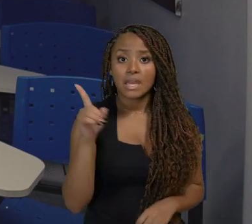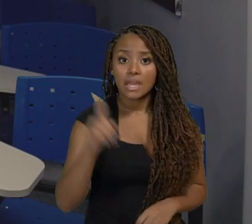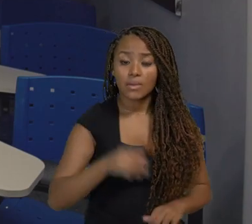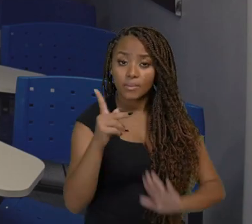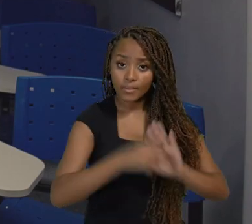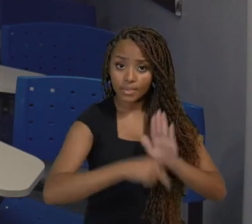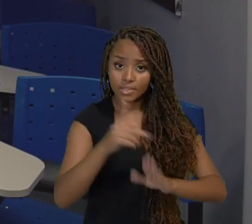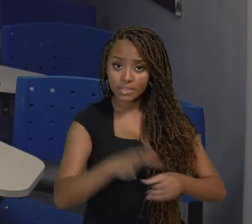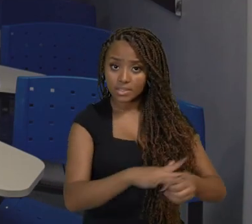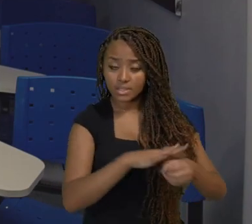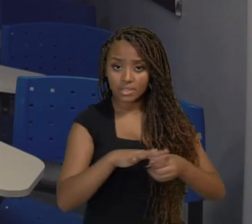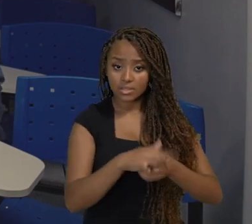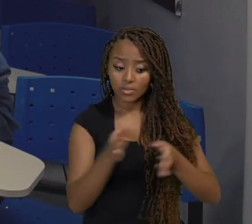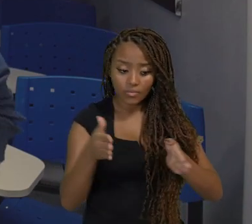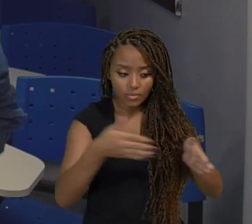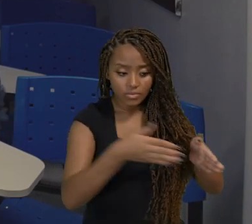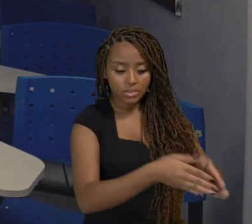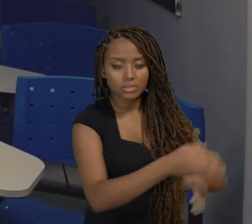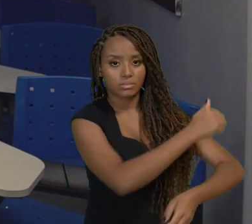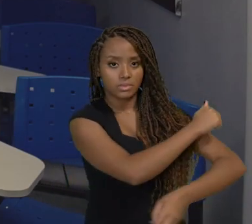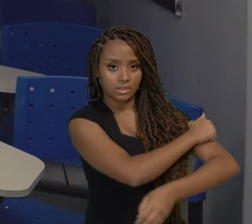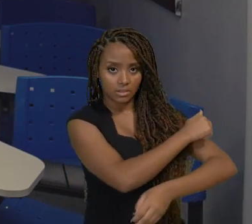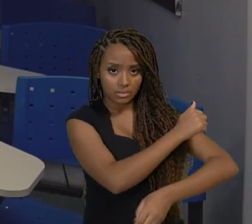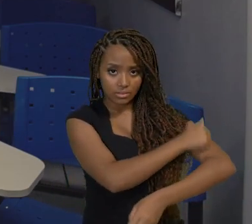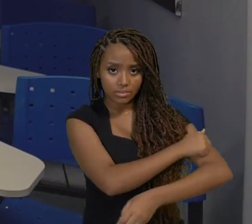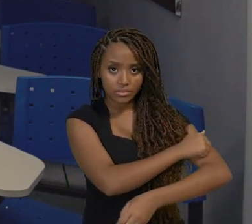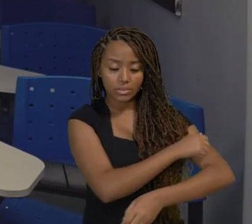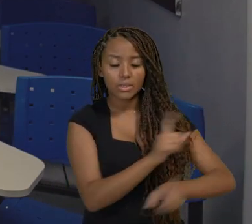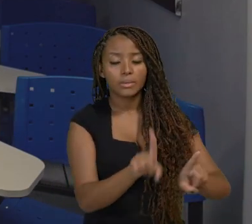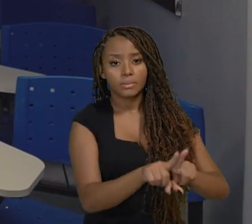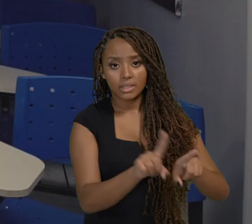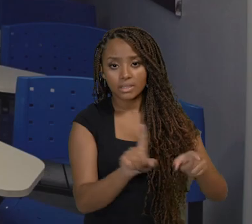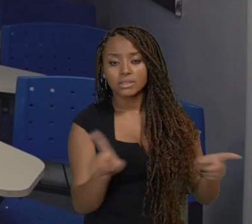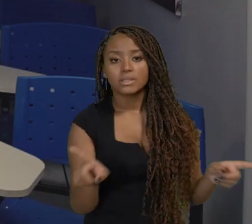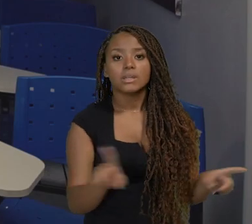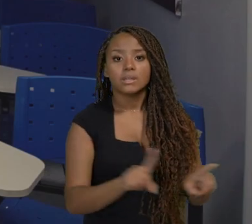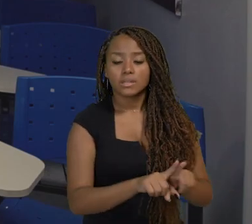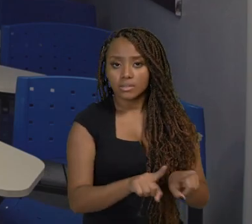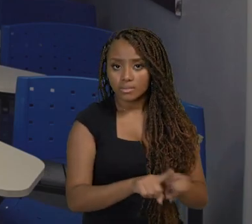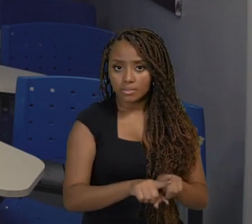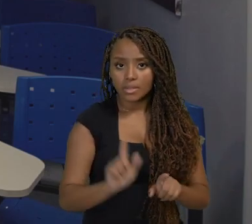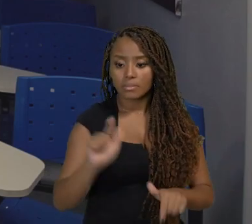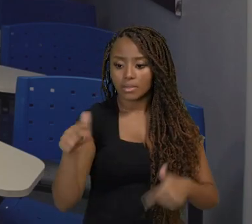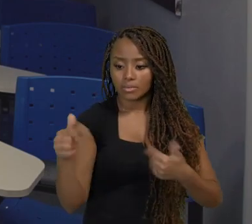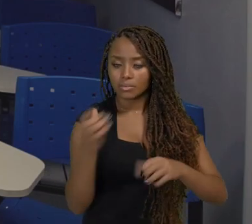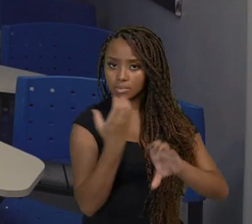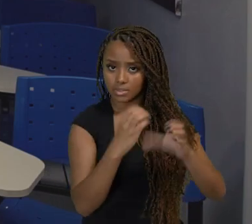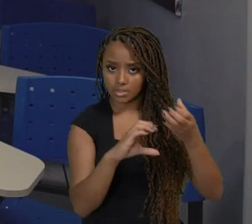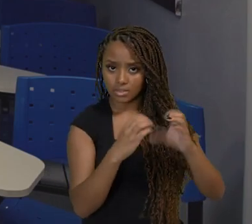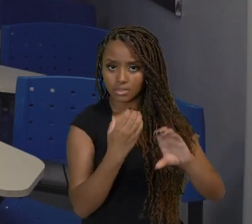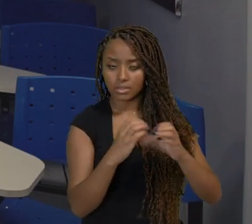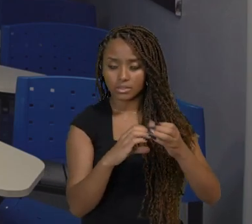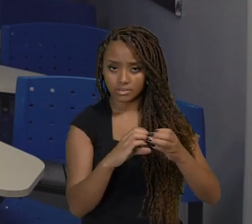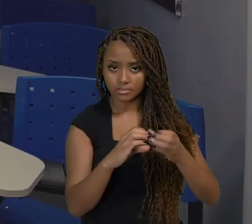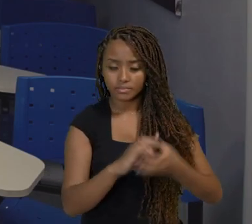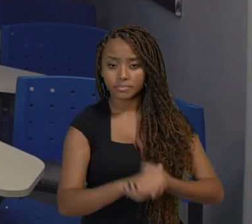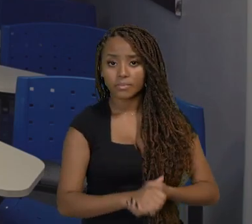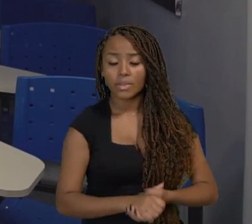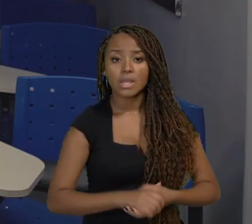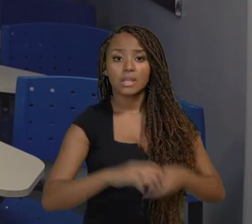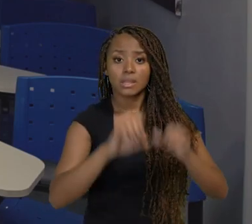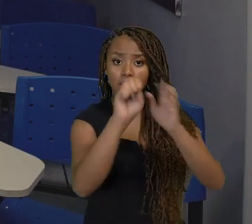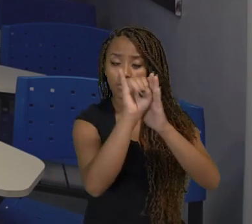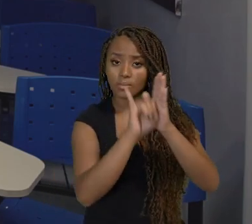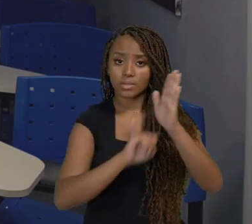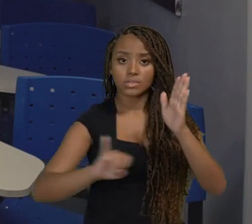extensão, então é um projeto voltado tanto para os alunos da universidade quanto para a comunidade externa. Anualmente abre um edital onde os alunos podem se